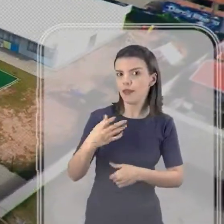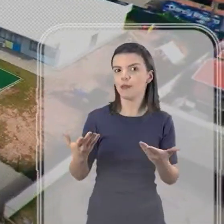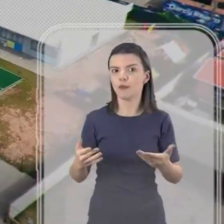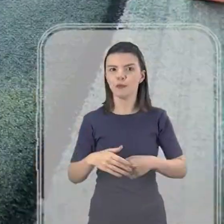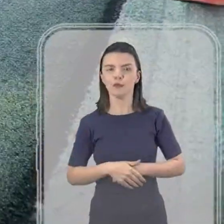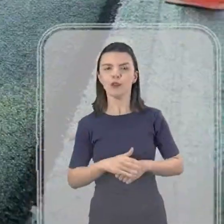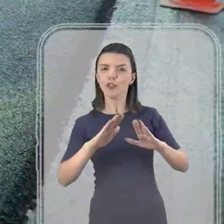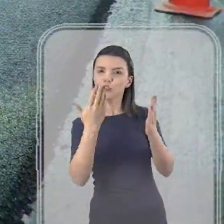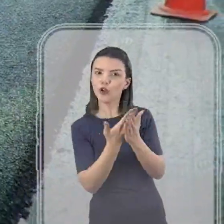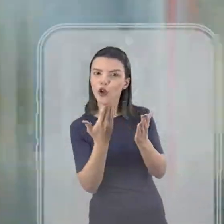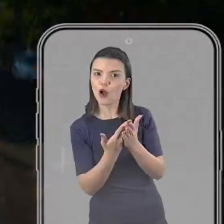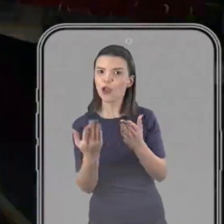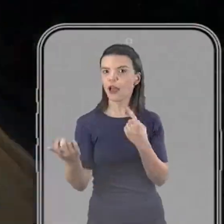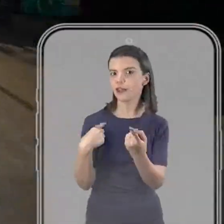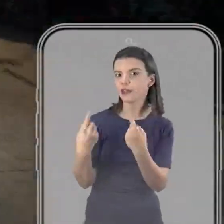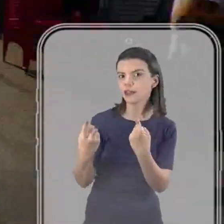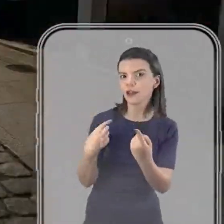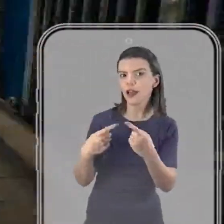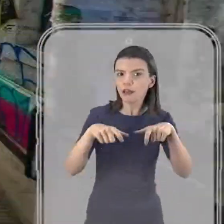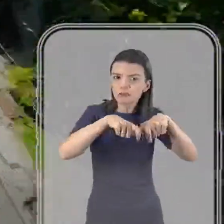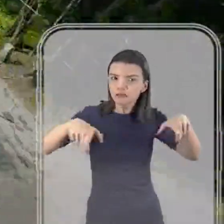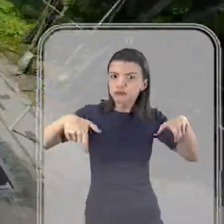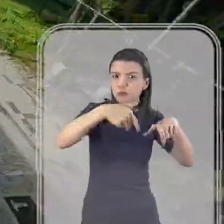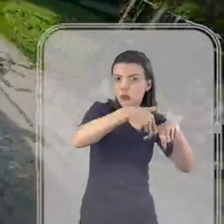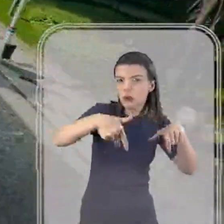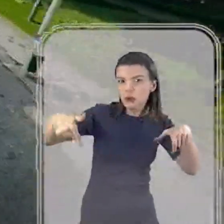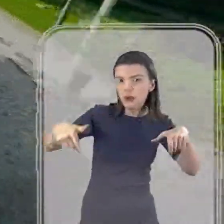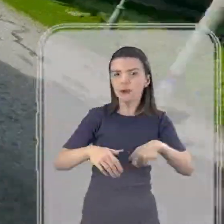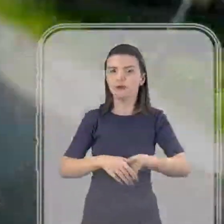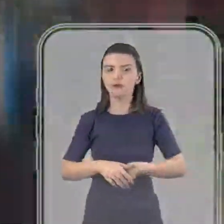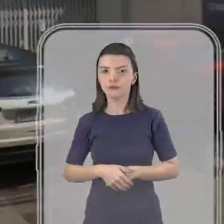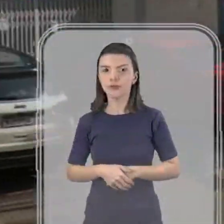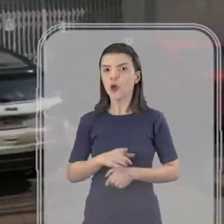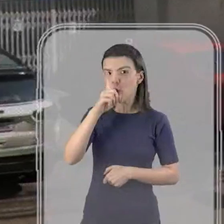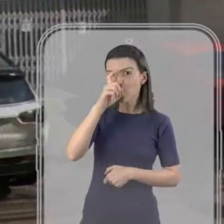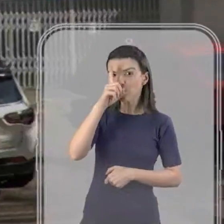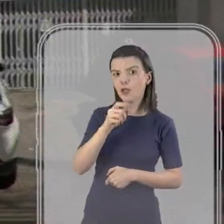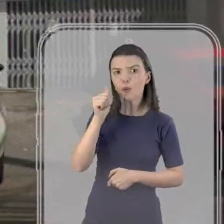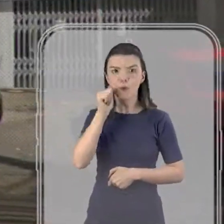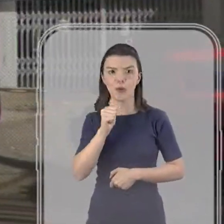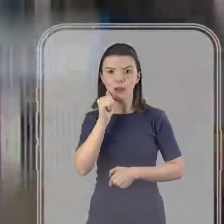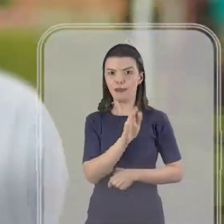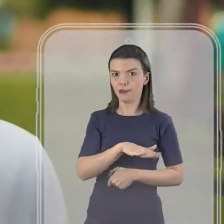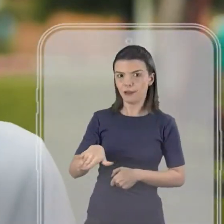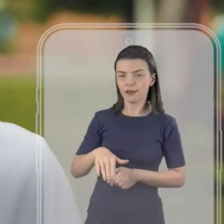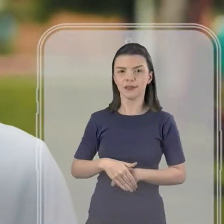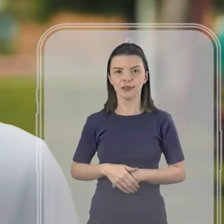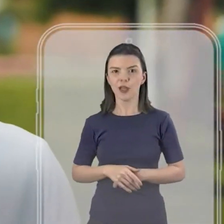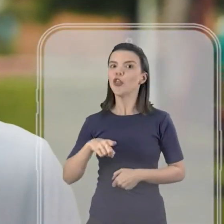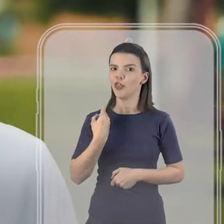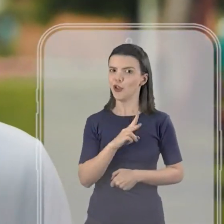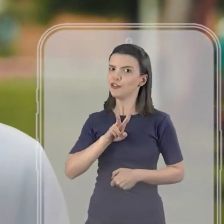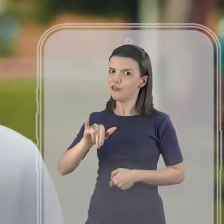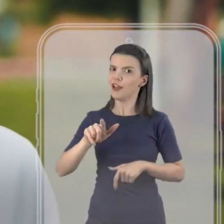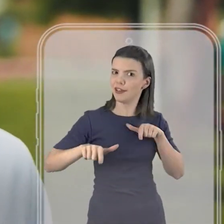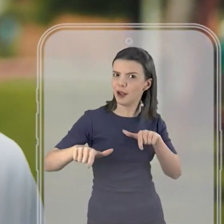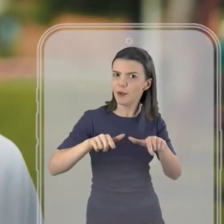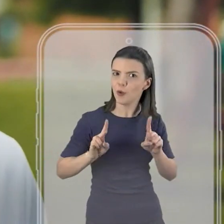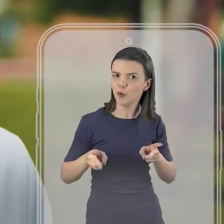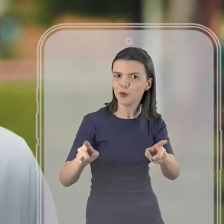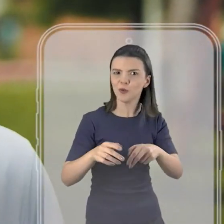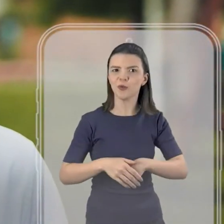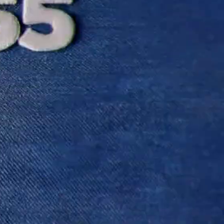escolas que ele está fazendo, as estradas. Os calçadões aí que estão aí na cidade, ele está fazendo de novo. O colírio clínico da mulher e da criança. Mas isso é só o começo. E ainda